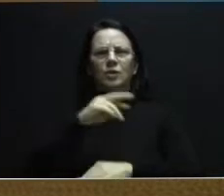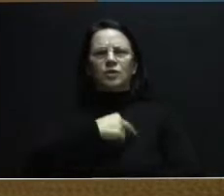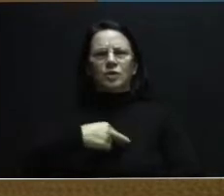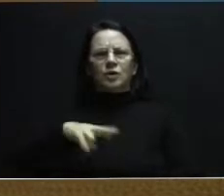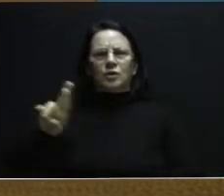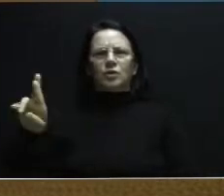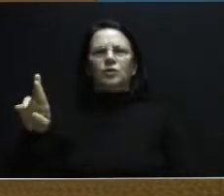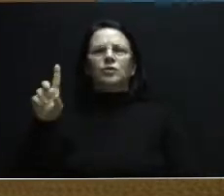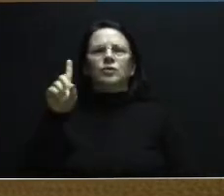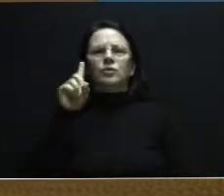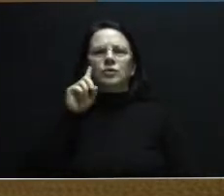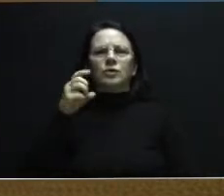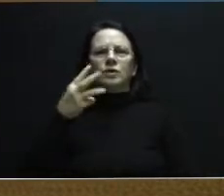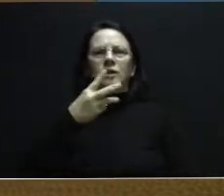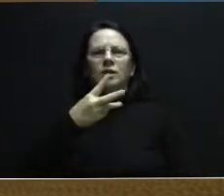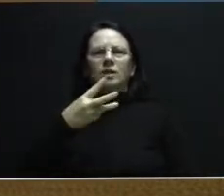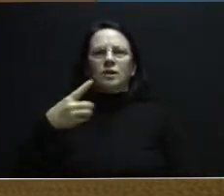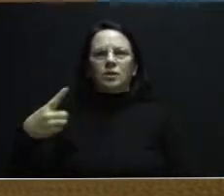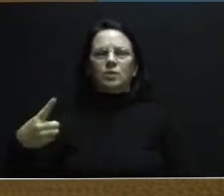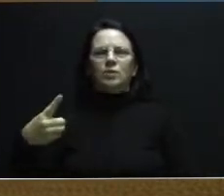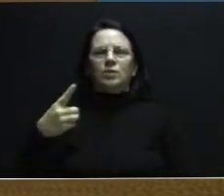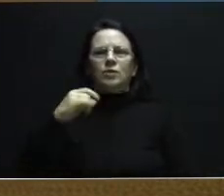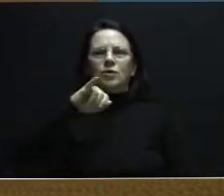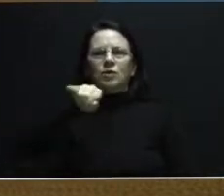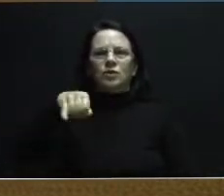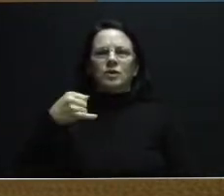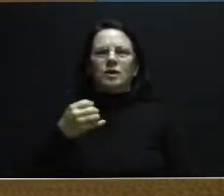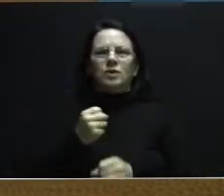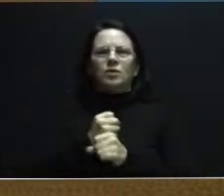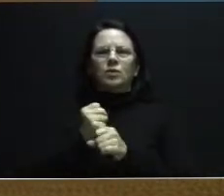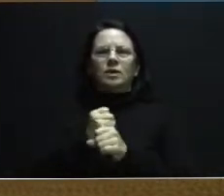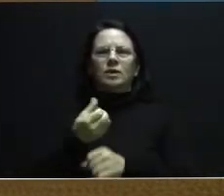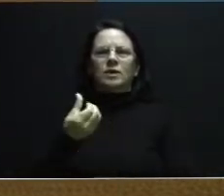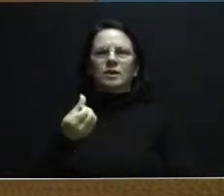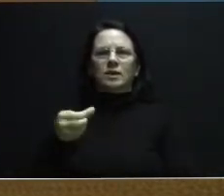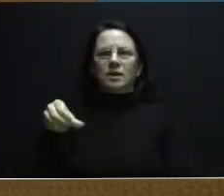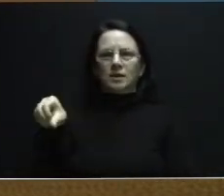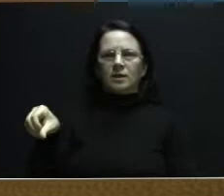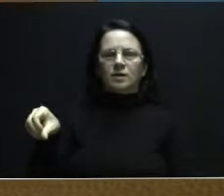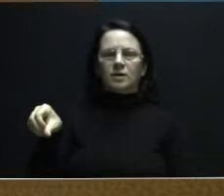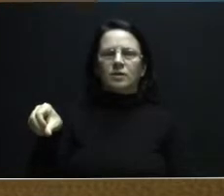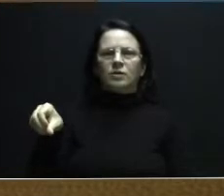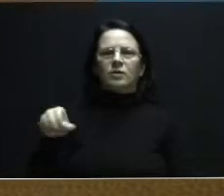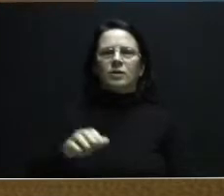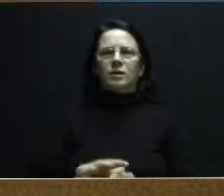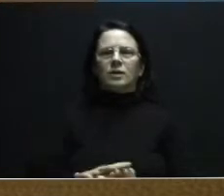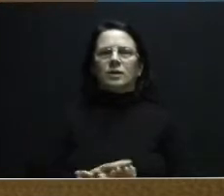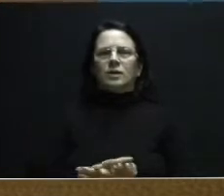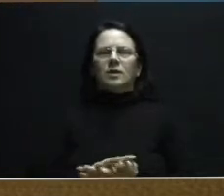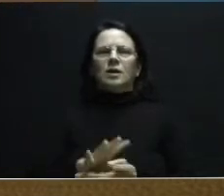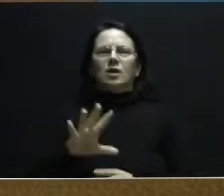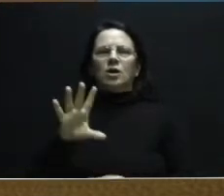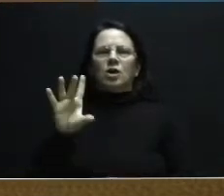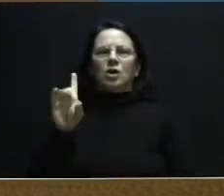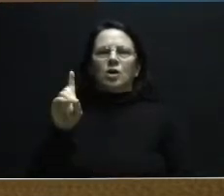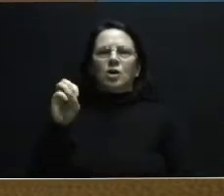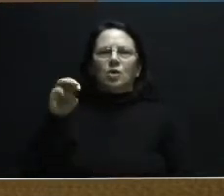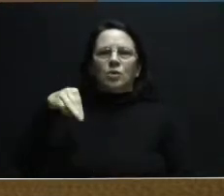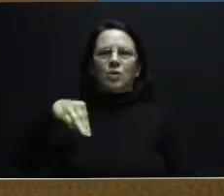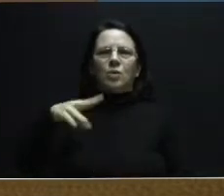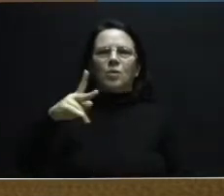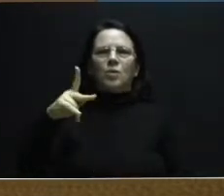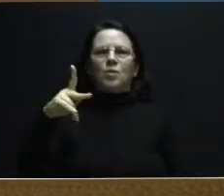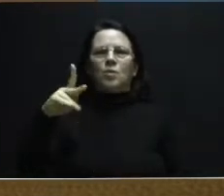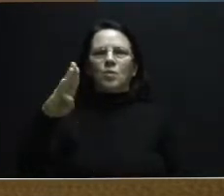31 de janeiro de 1969 na Congregação dos Salesianos de Dom Bosco, em